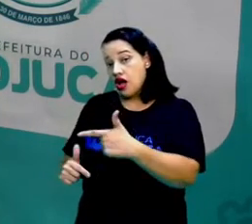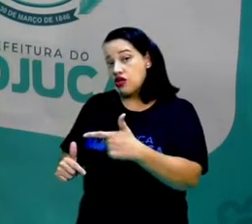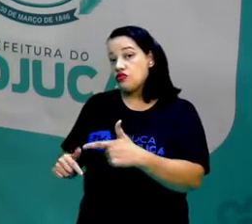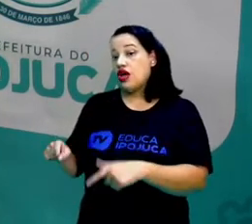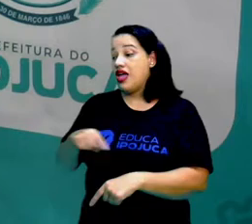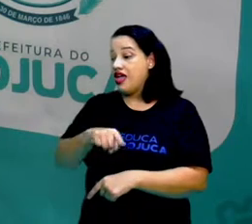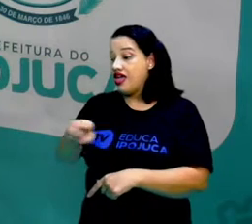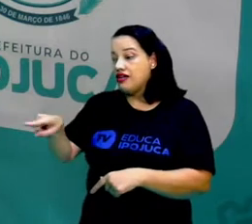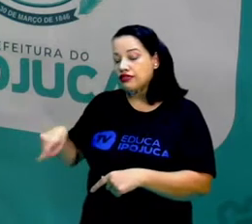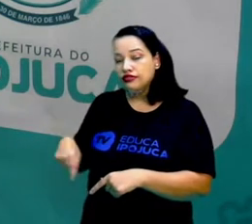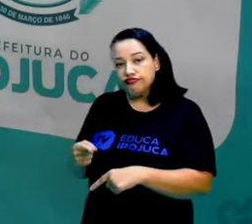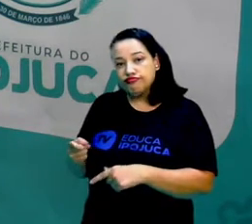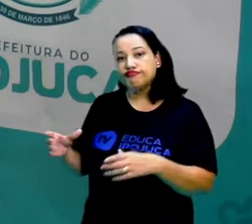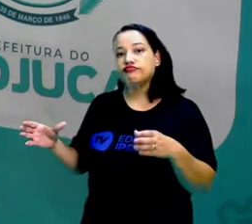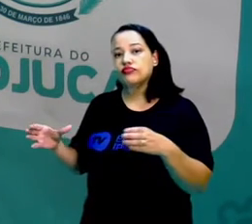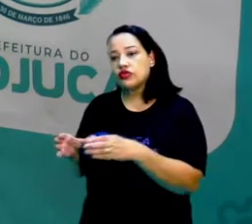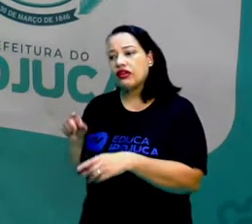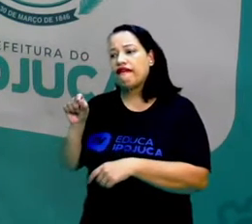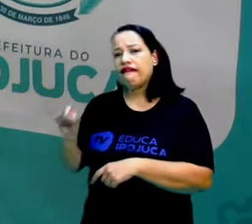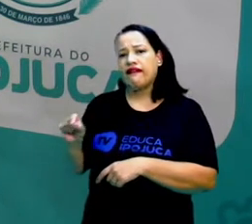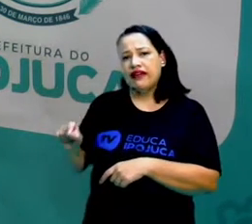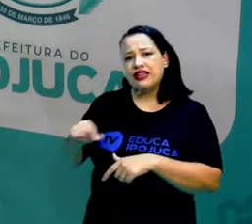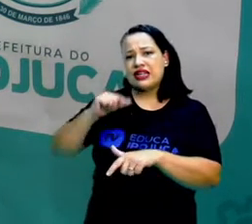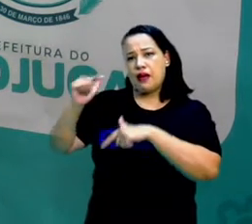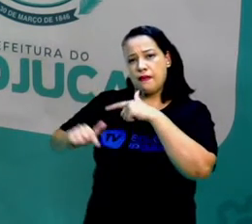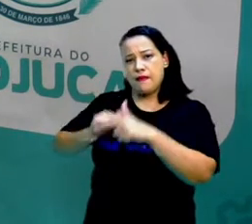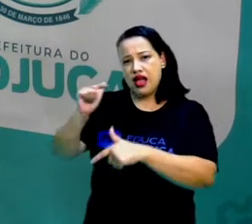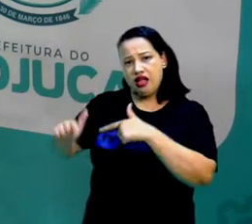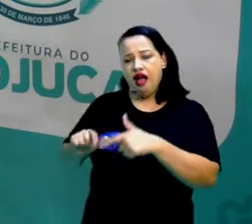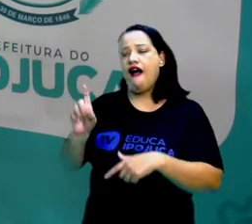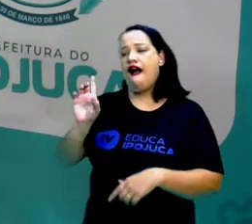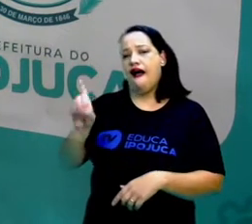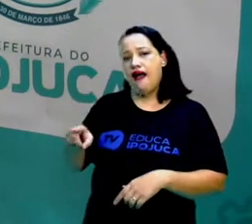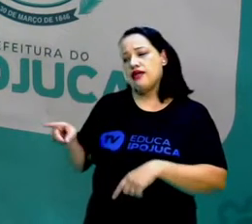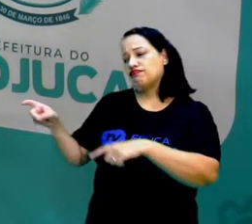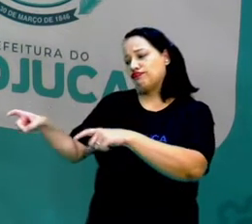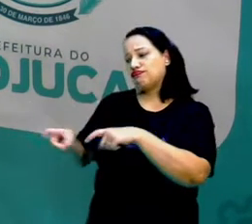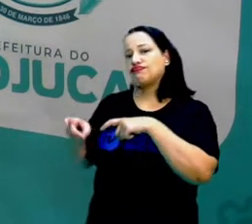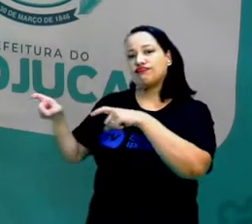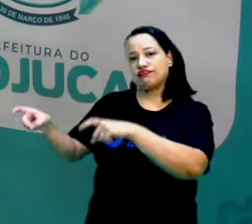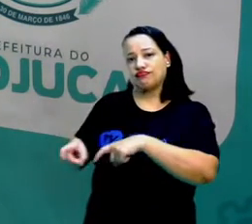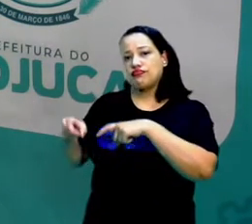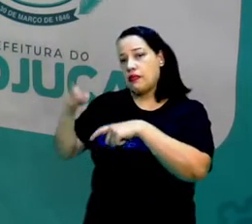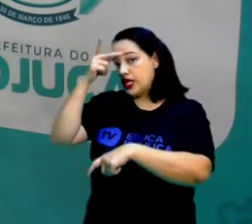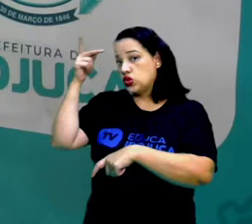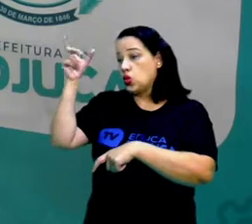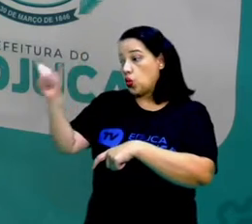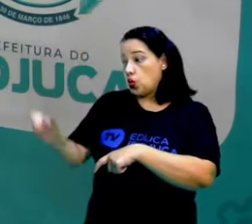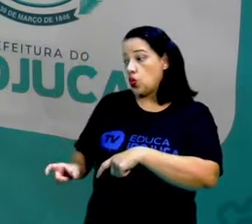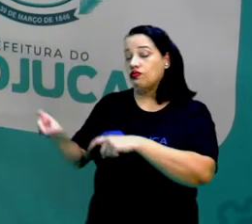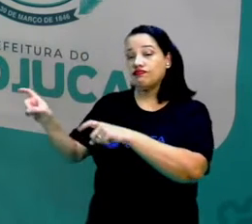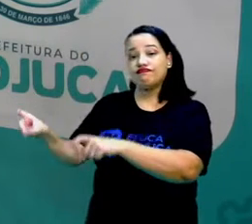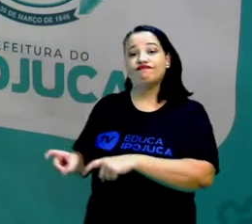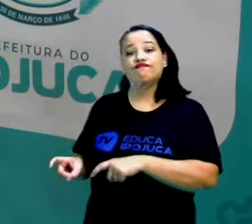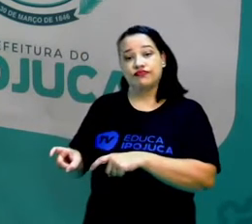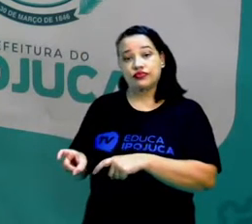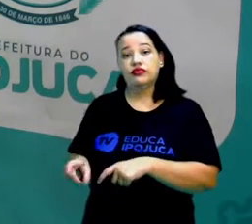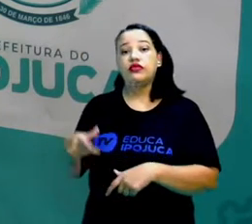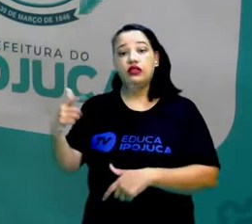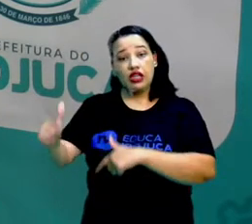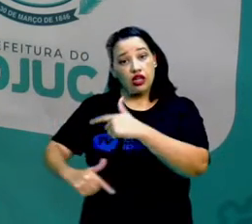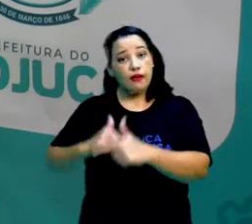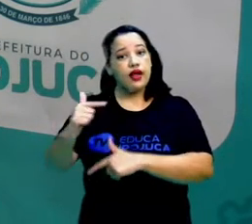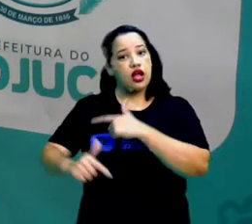Egito antigo eram camponeses certo então era a maioria da população deve-se trabalhadores camponeses que eram trabalhadores